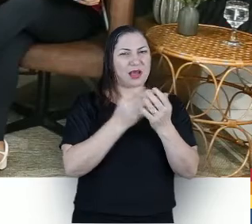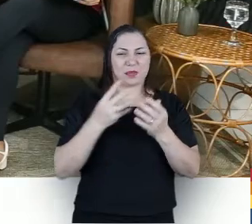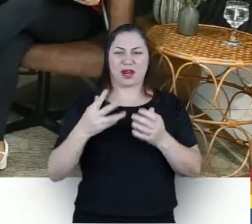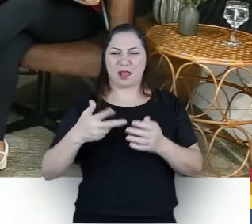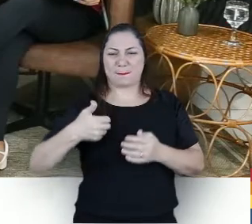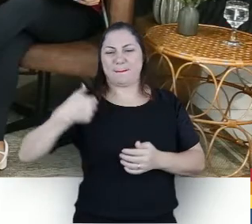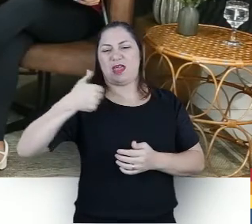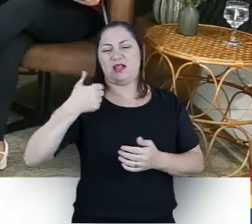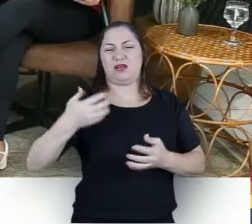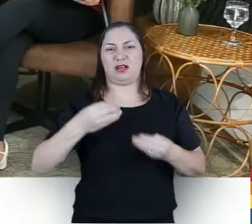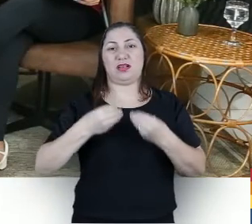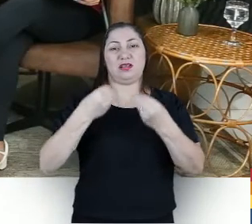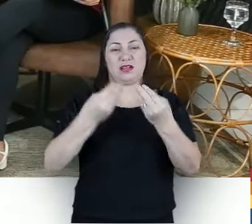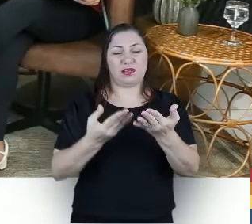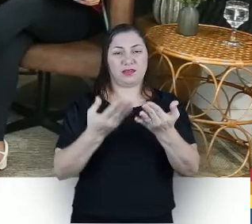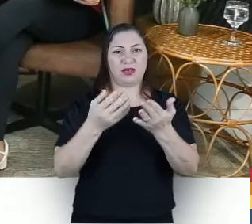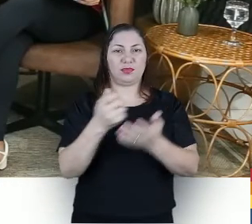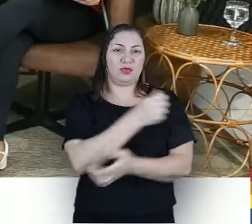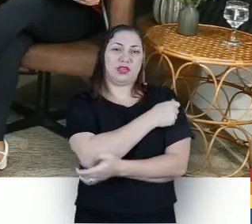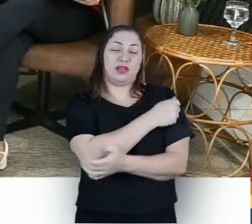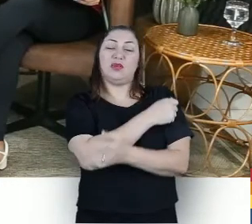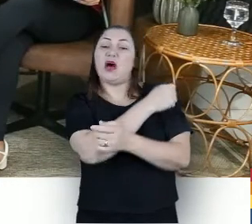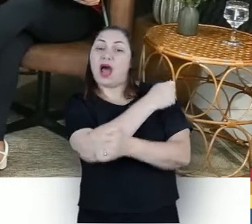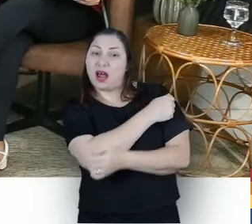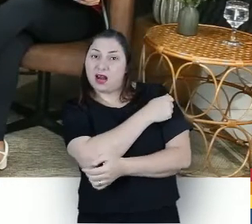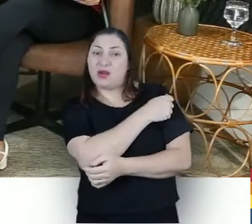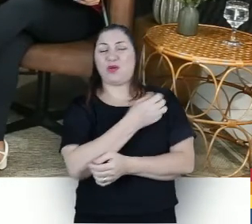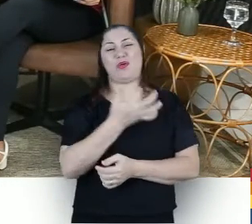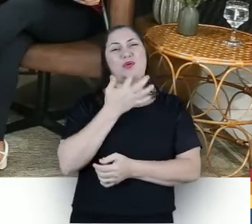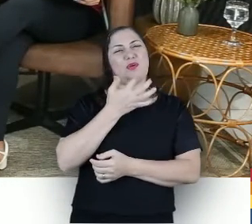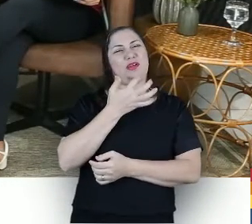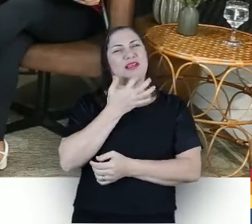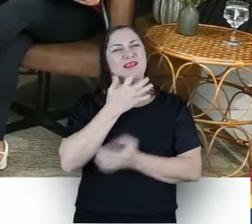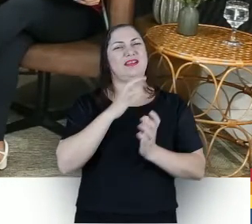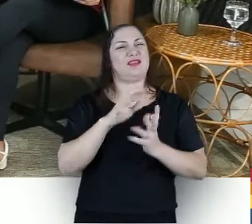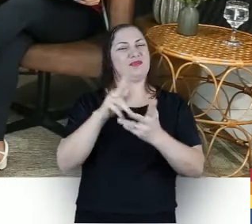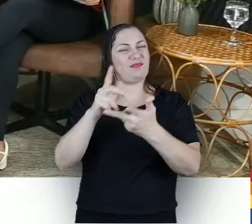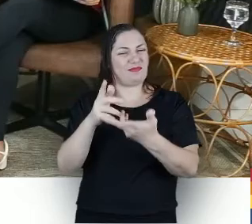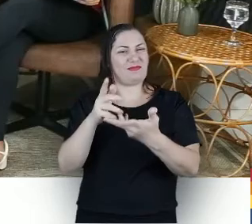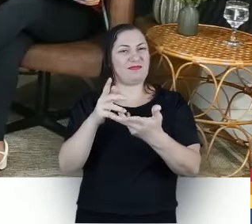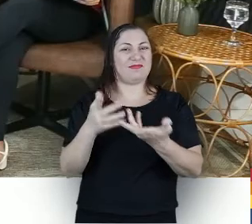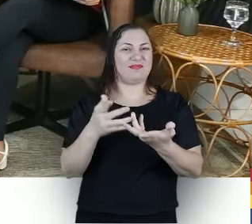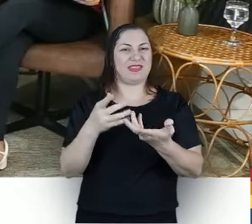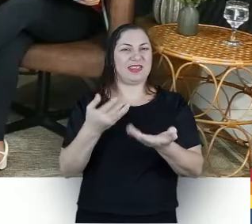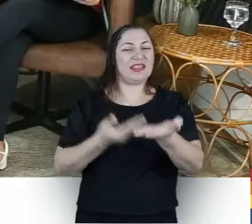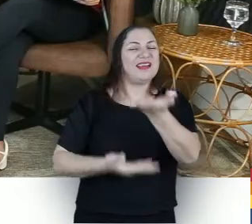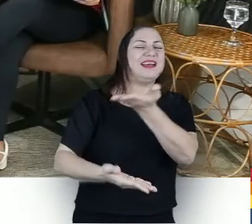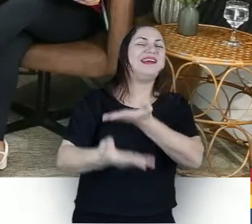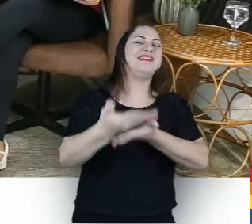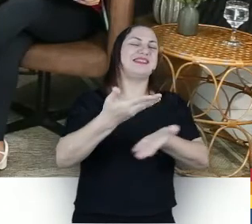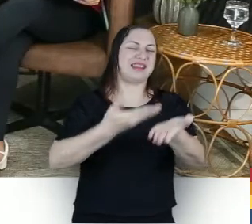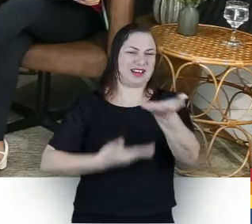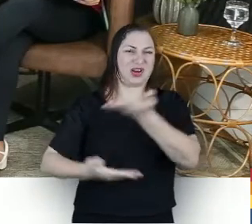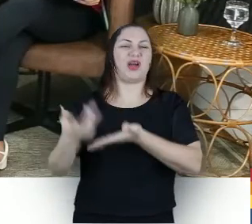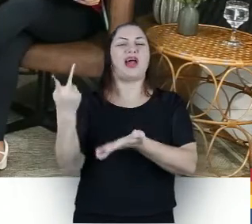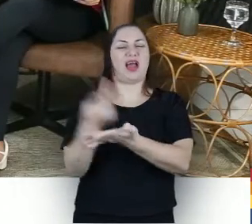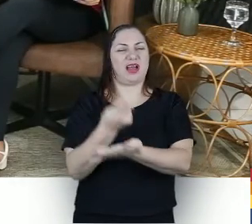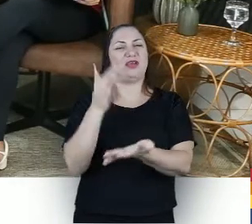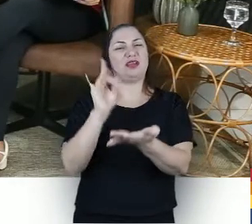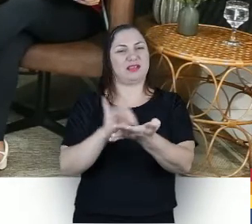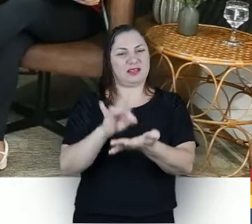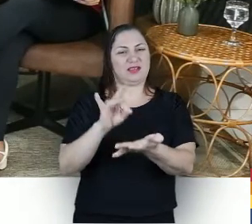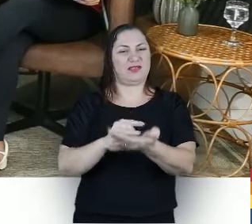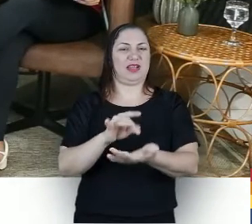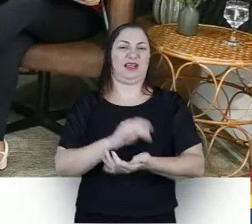Ler mais, refletir e levo também para a sala de aula. Então, vai ser um momento de troca. Eu vou estar ali estudando o que eu gosto, né? Vou estudar